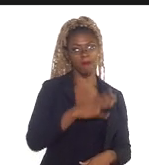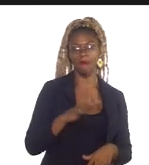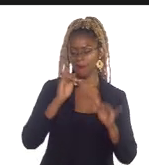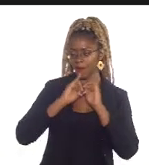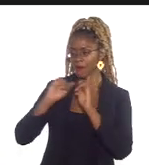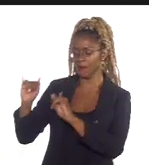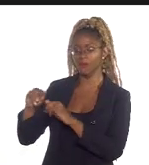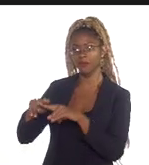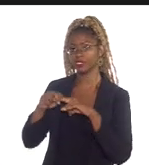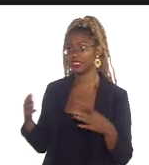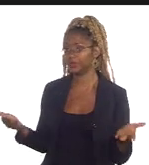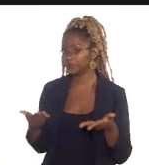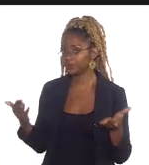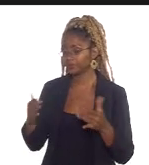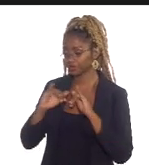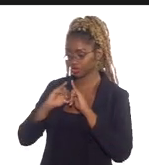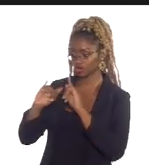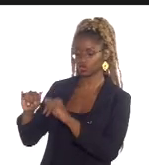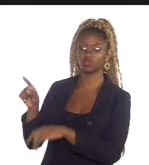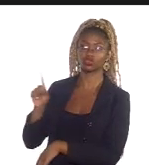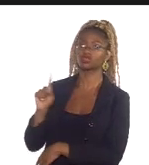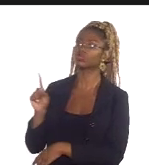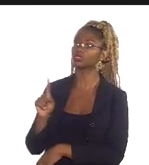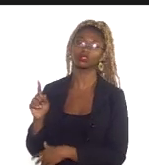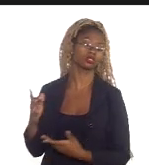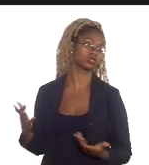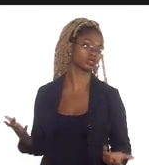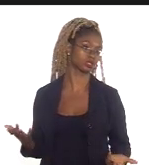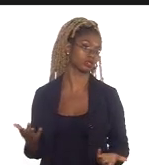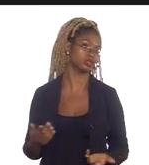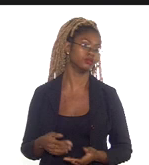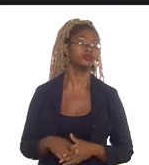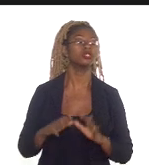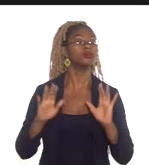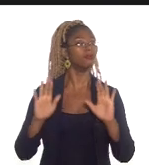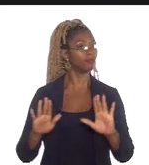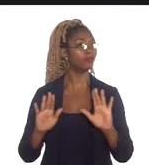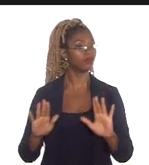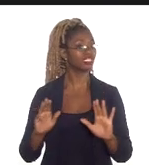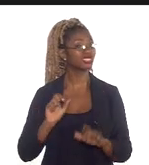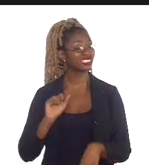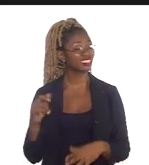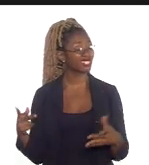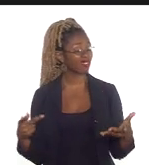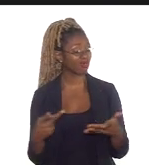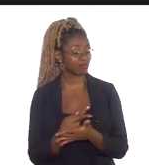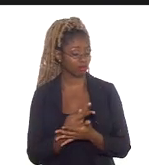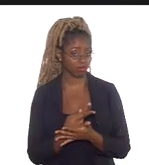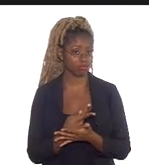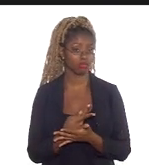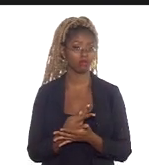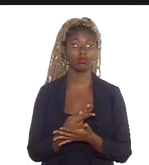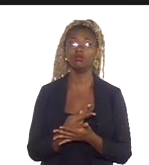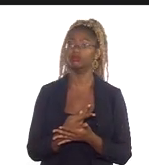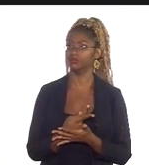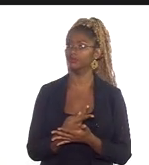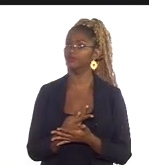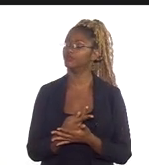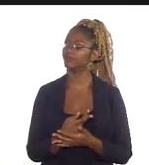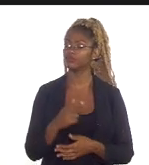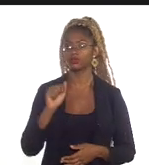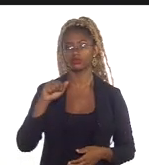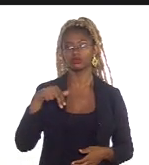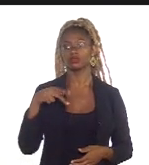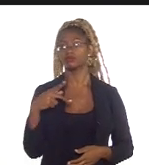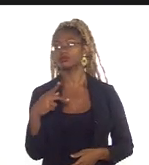estão entregando para a concessionária. Mas, mesmo que isso aconteça, a ANP vai